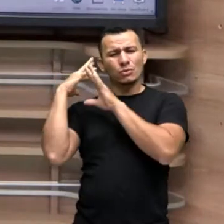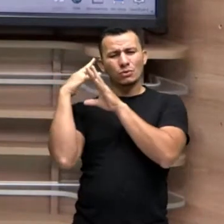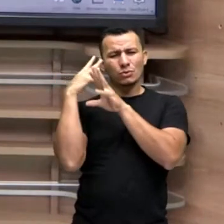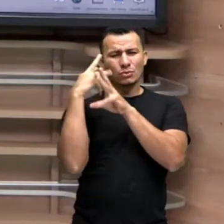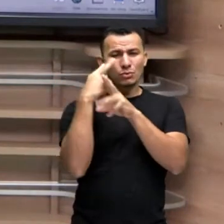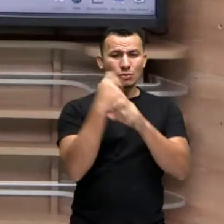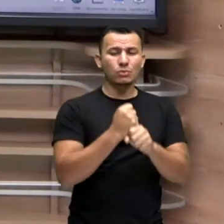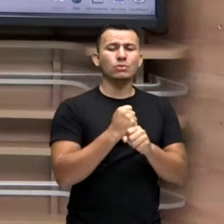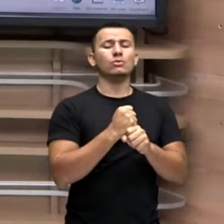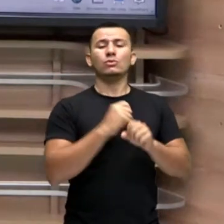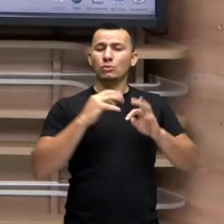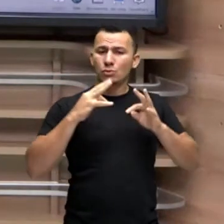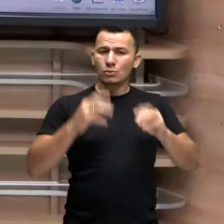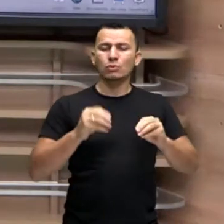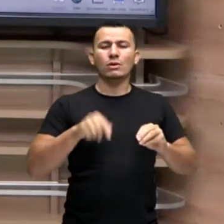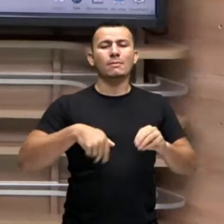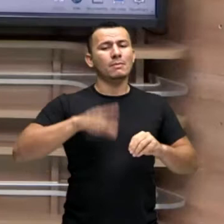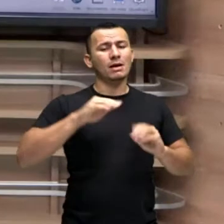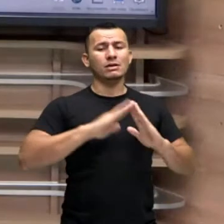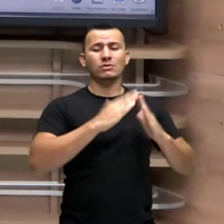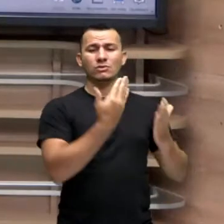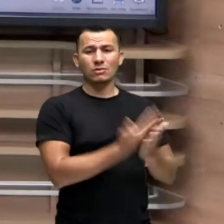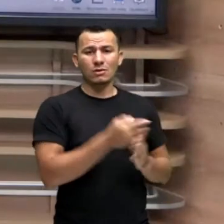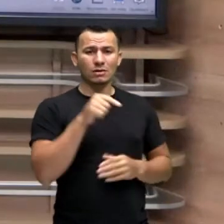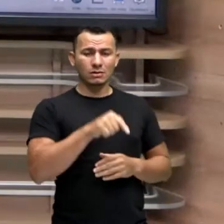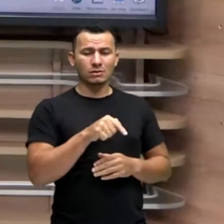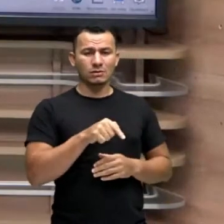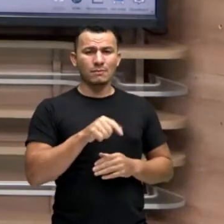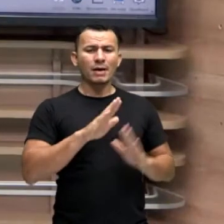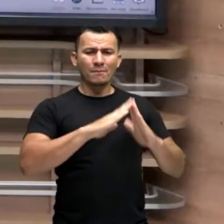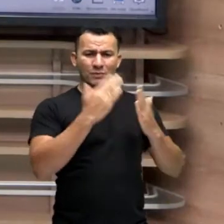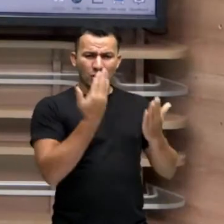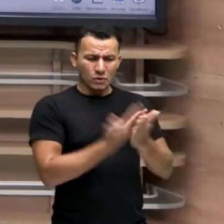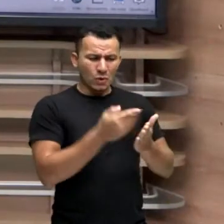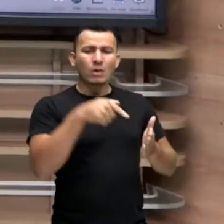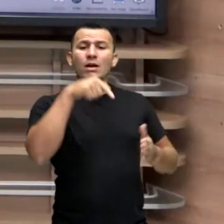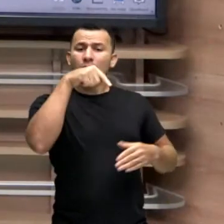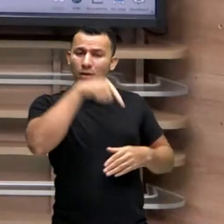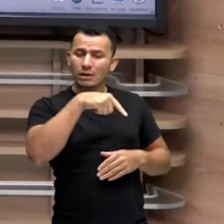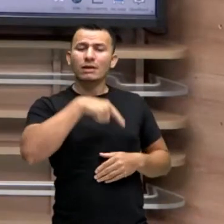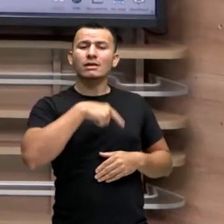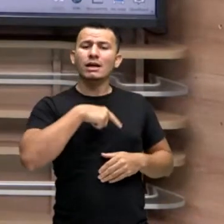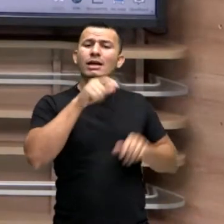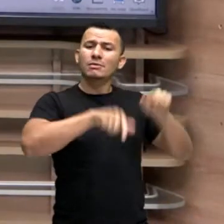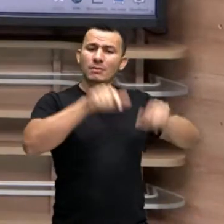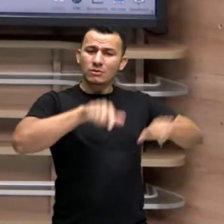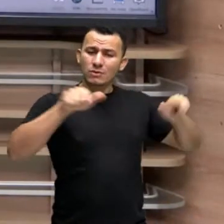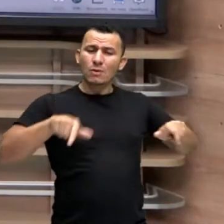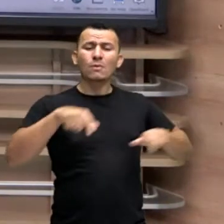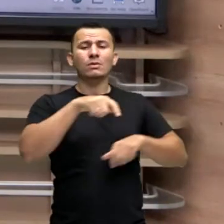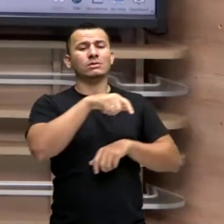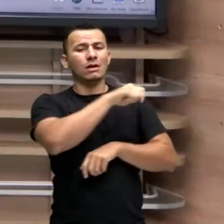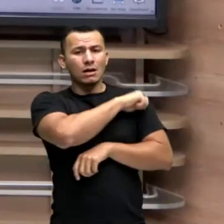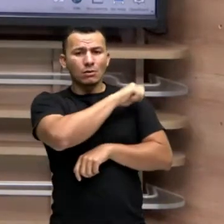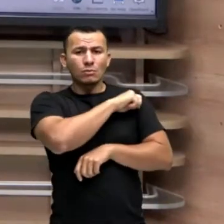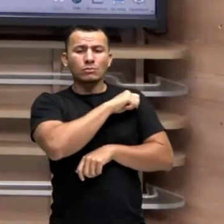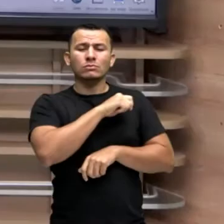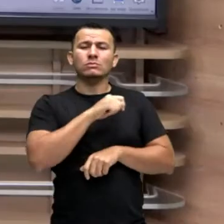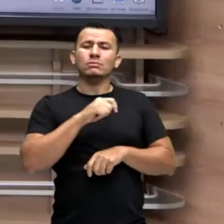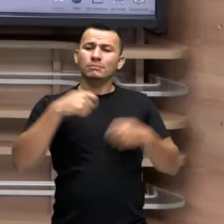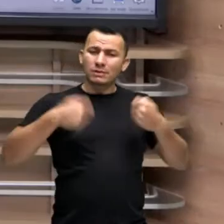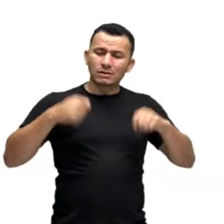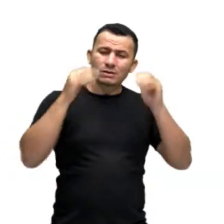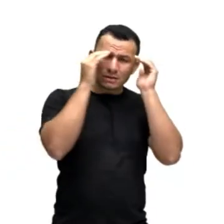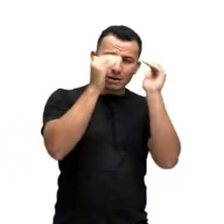e é composta composto por pessoas pessoas que devem se respeitar no